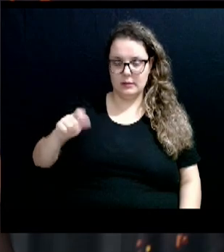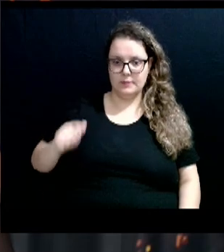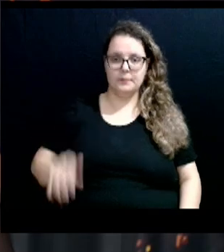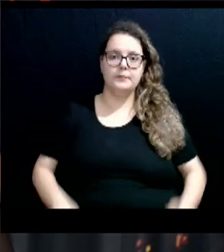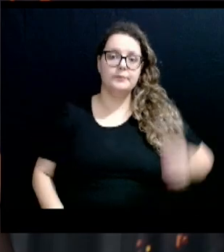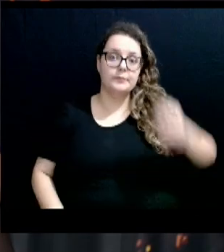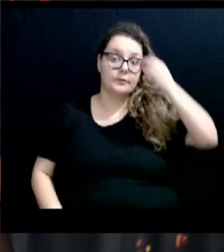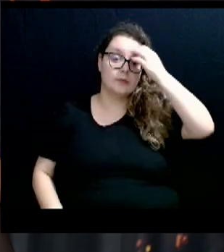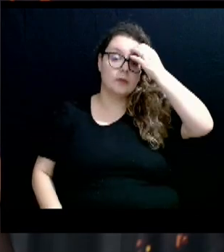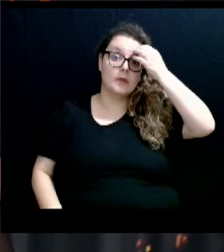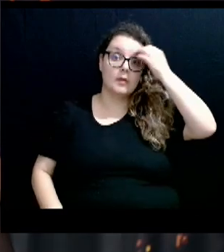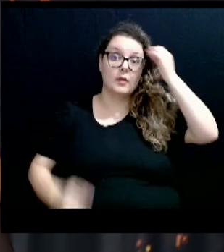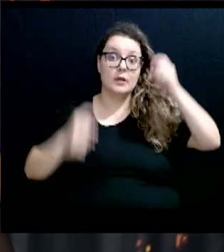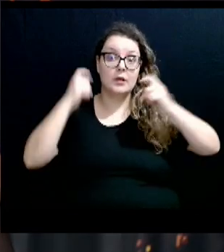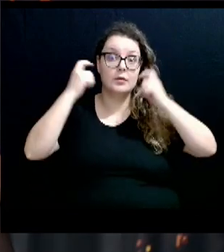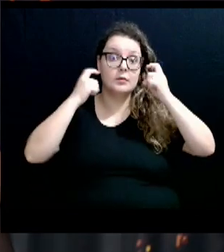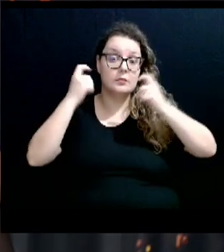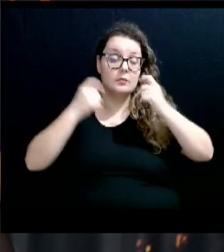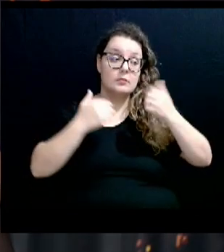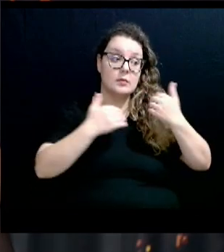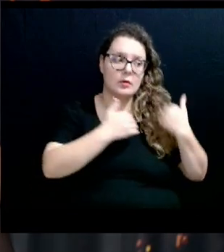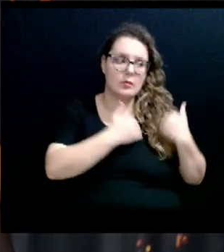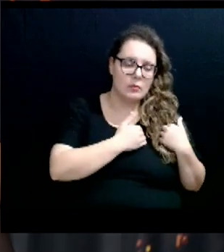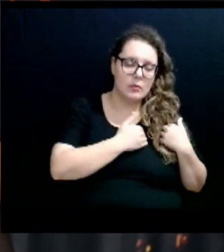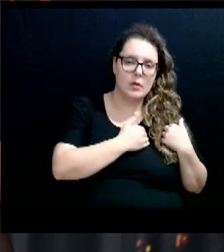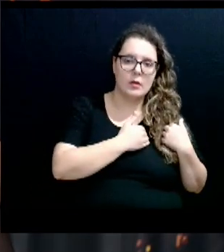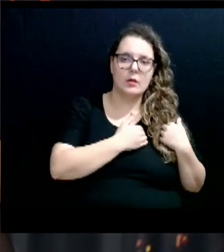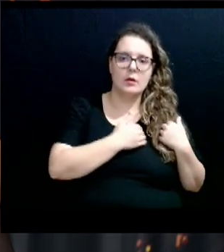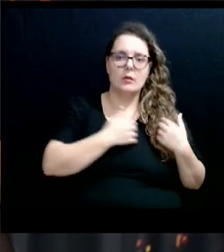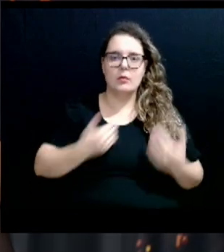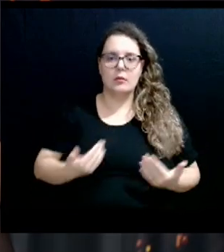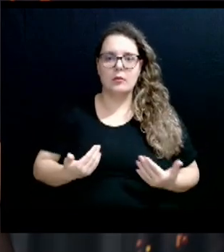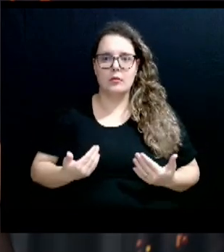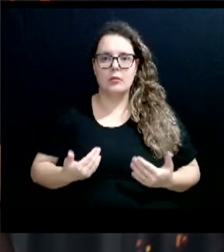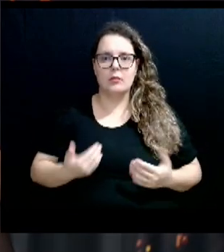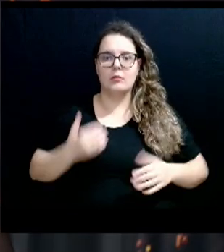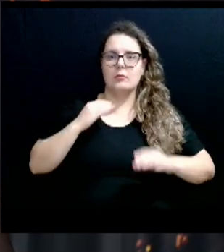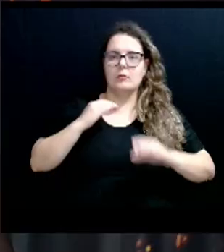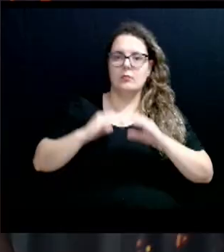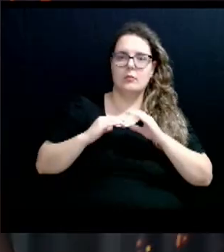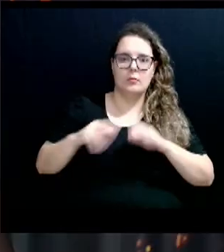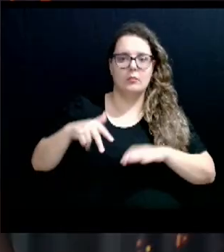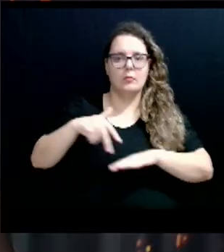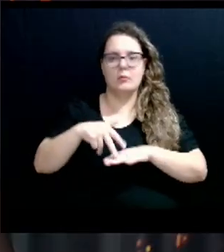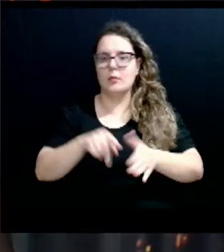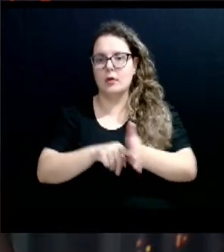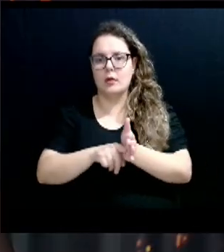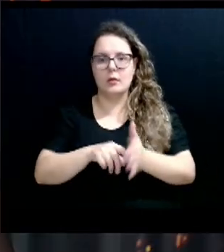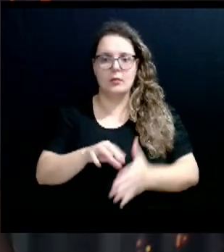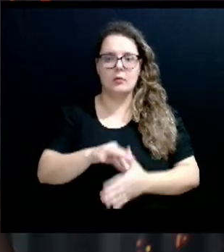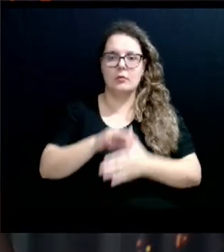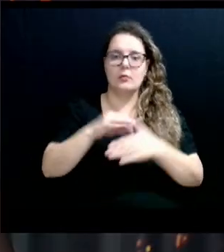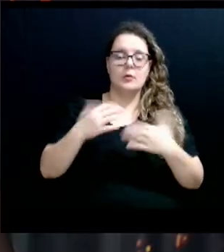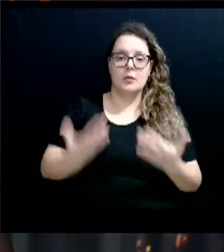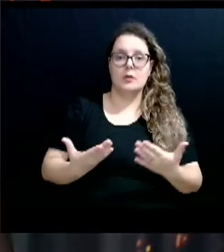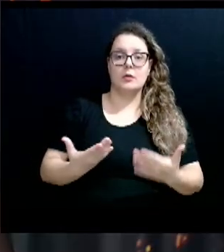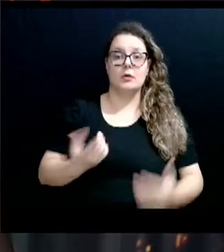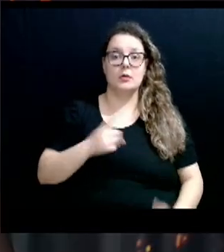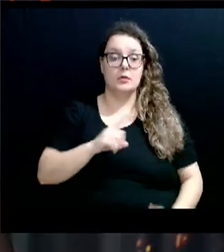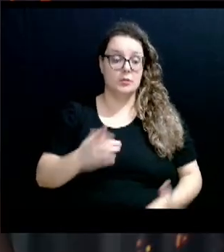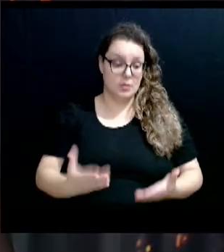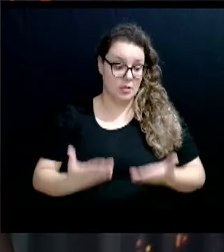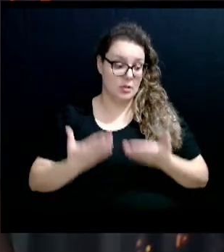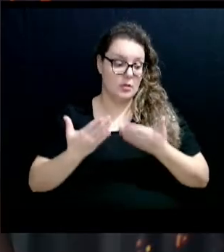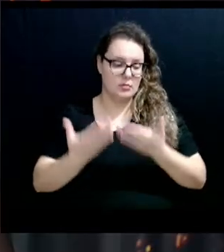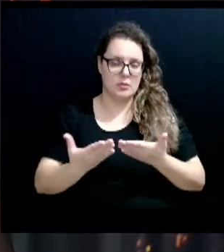essa responsabilidade de ser uma comunicadora, uma pesquisadora, uma liderança, enfim, de não trazer